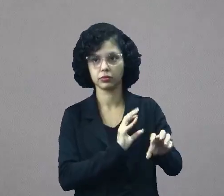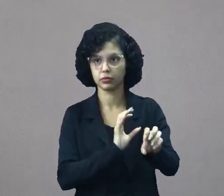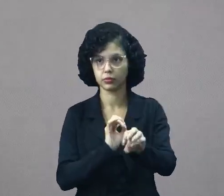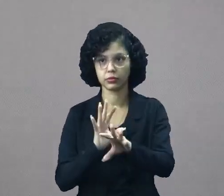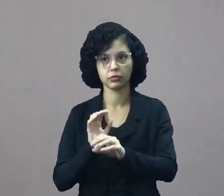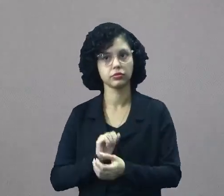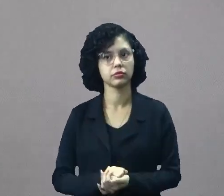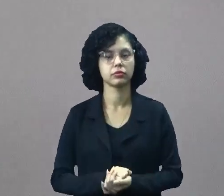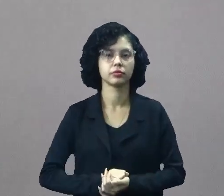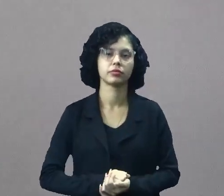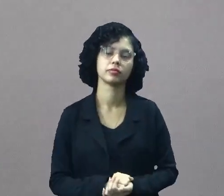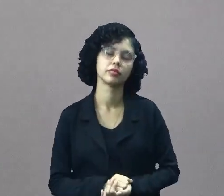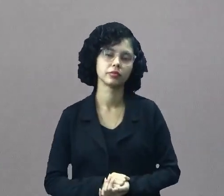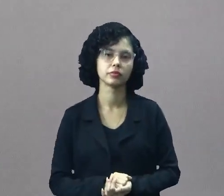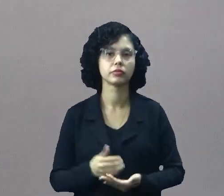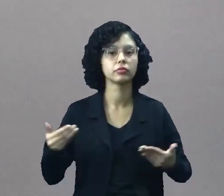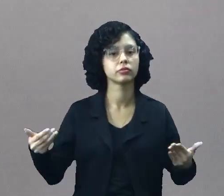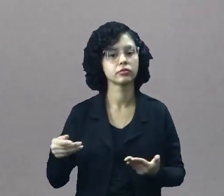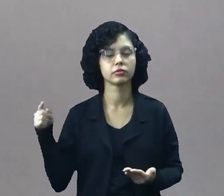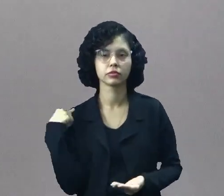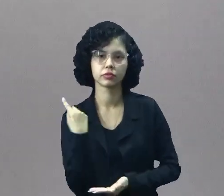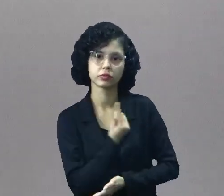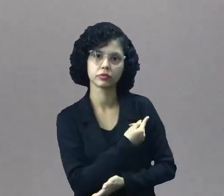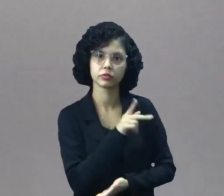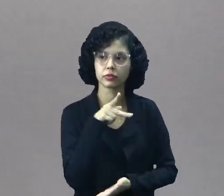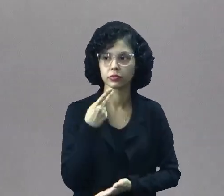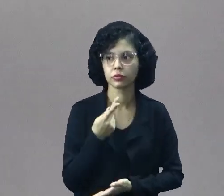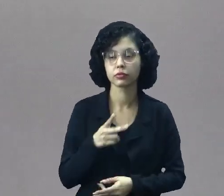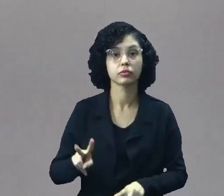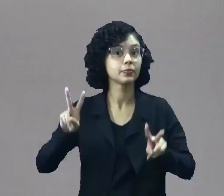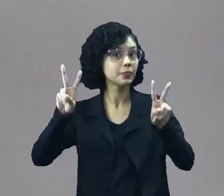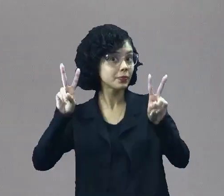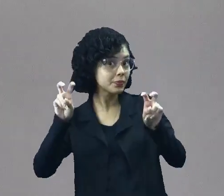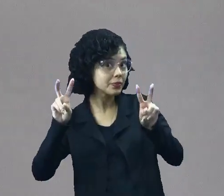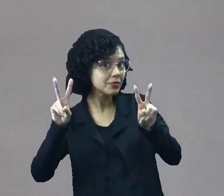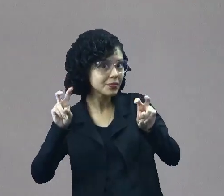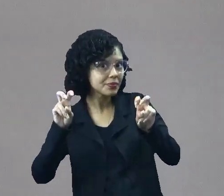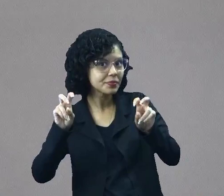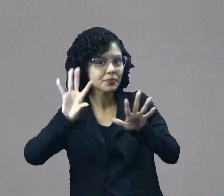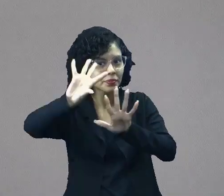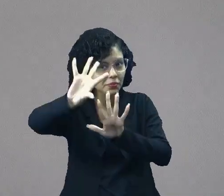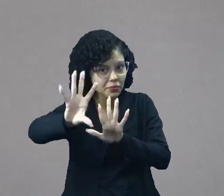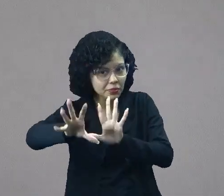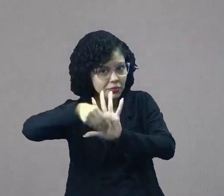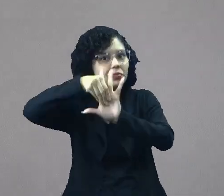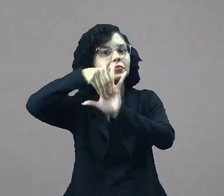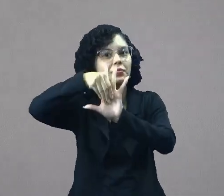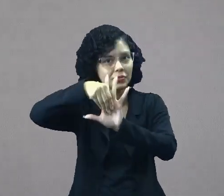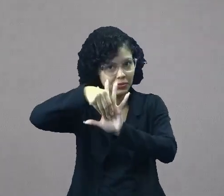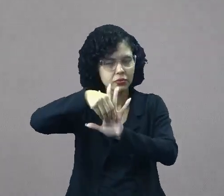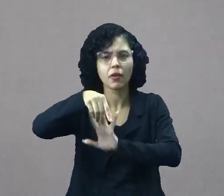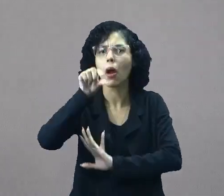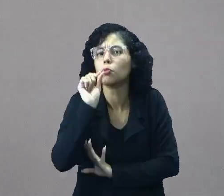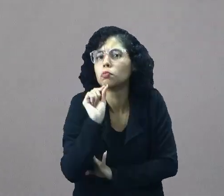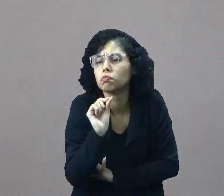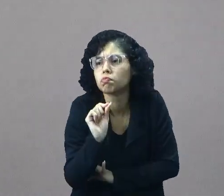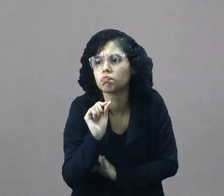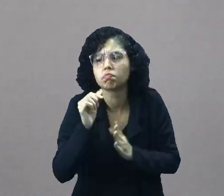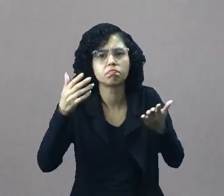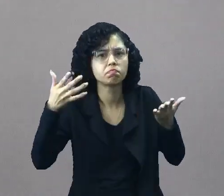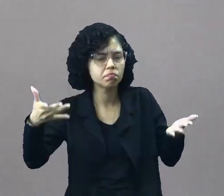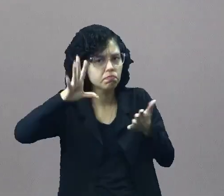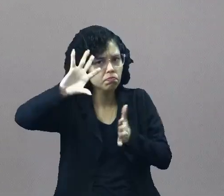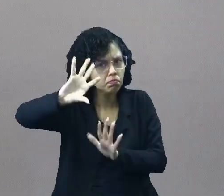e hoje nós vamos falar um pouquinho sobre a arte abstrata, né? O que é essa